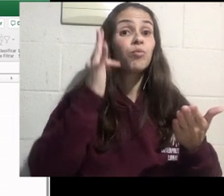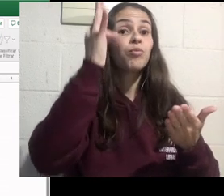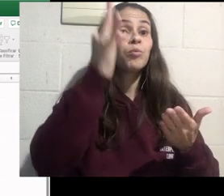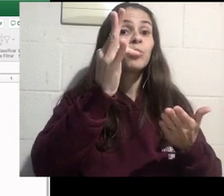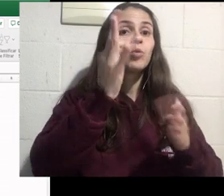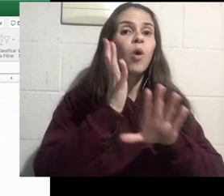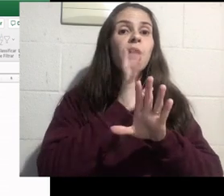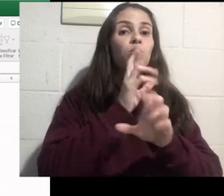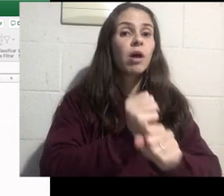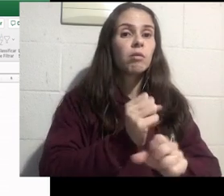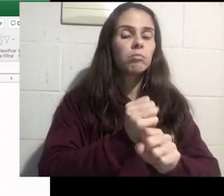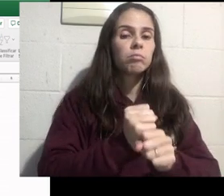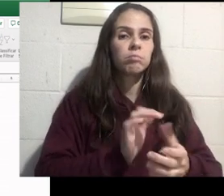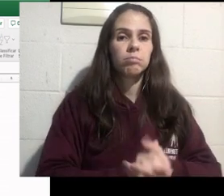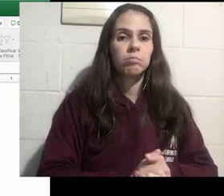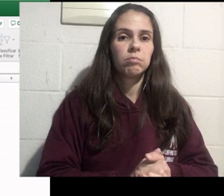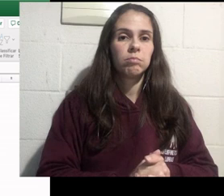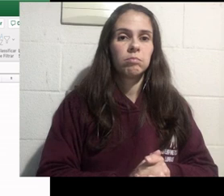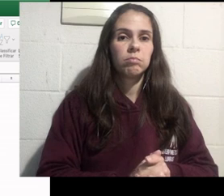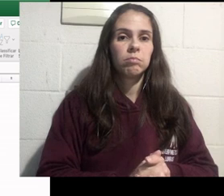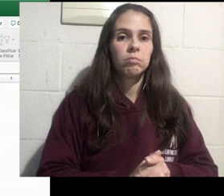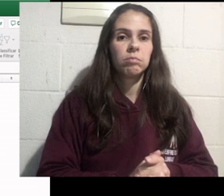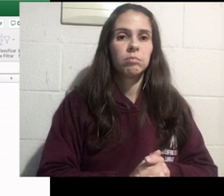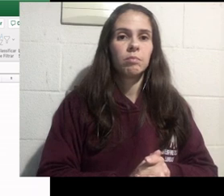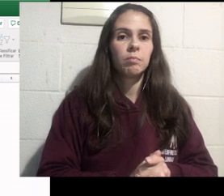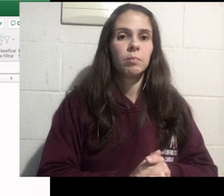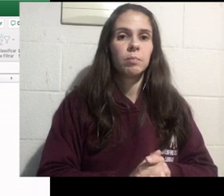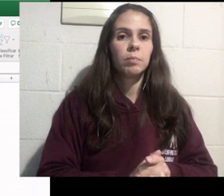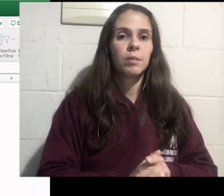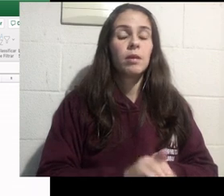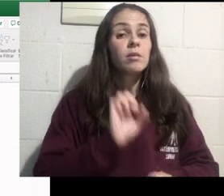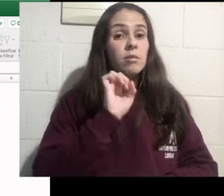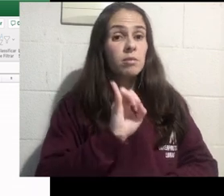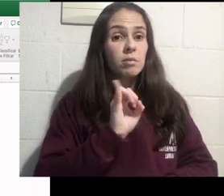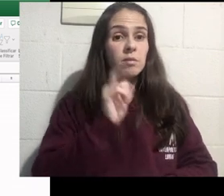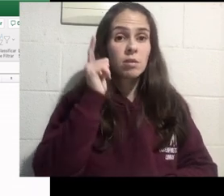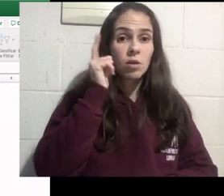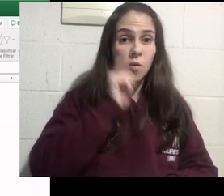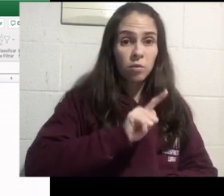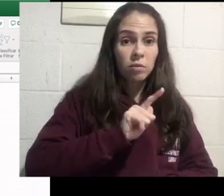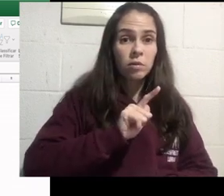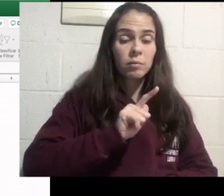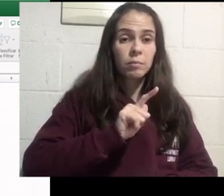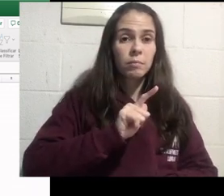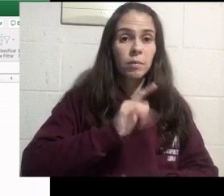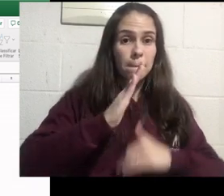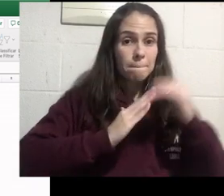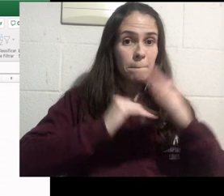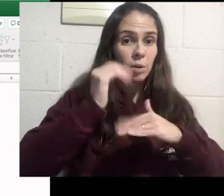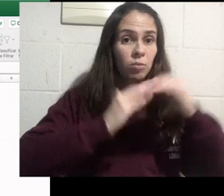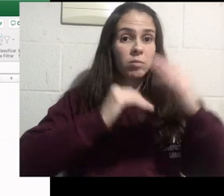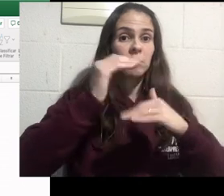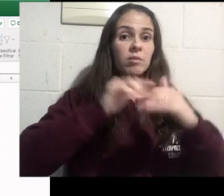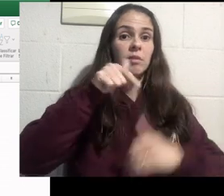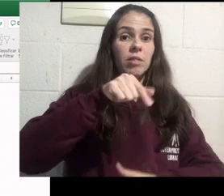resultado. Então, aqui a gente tem a projeção do resultado se conseguir produzir, né, aquelas 71